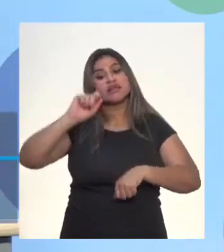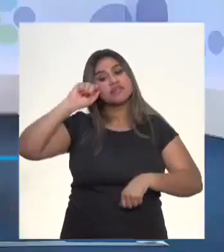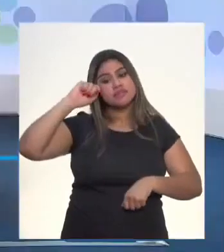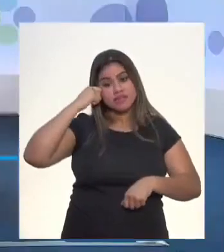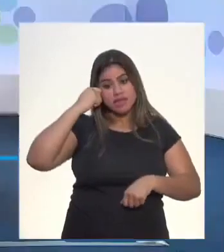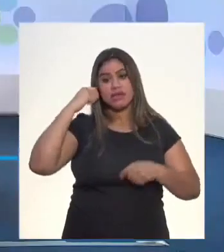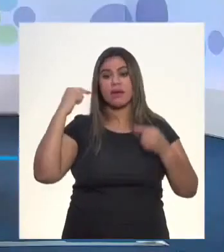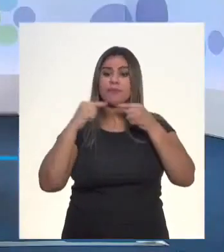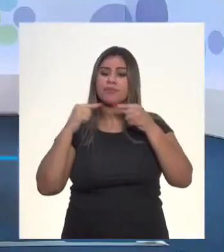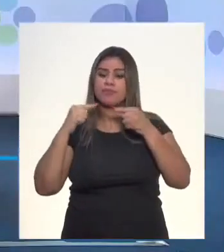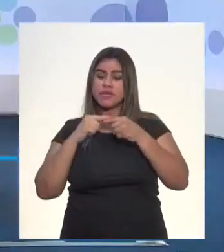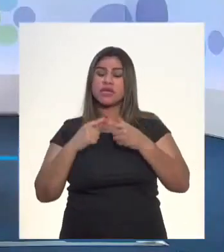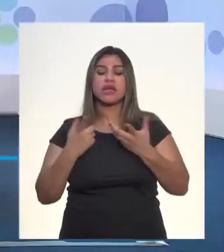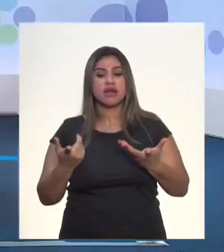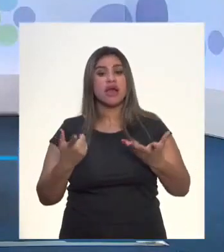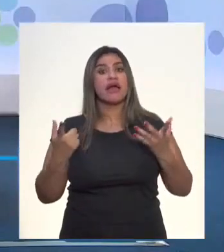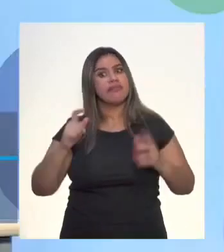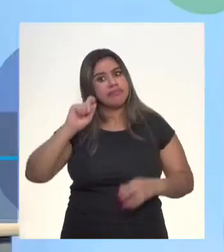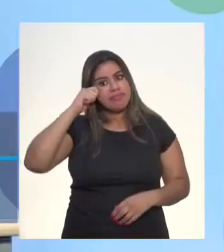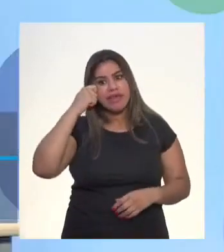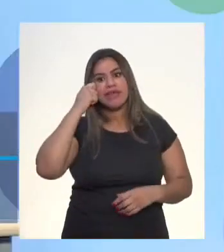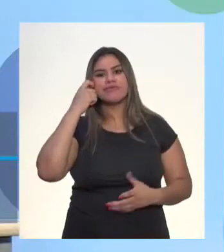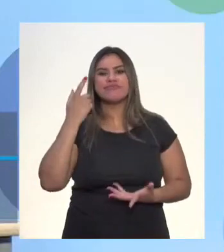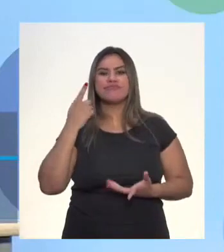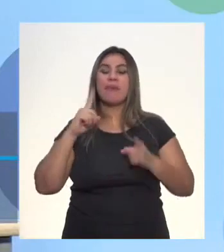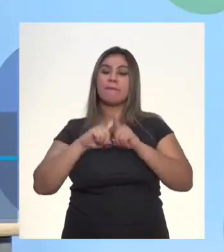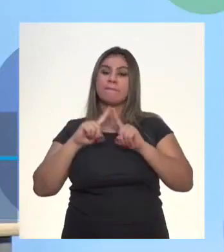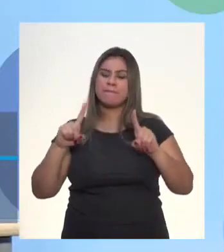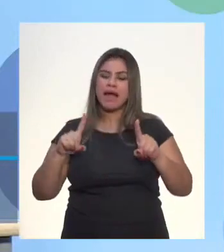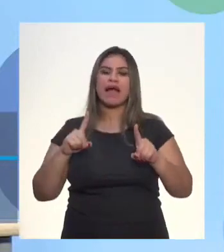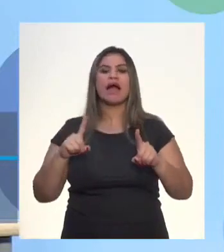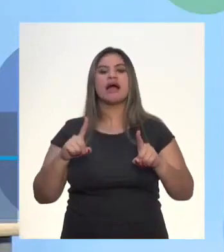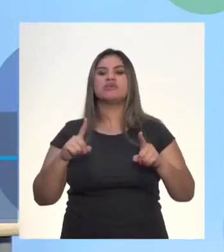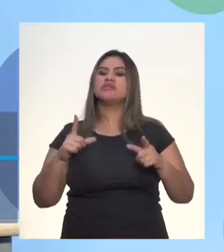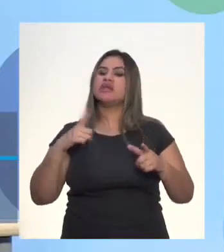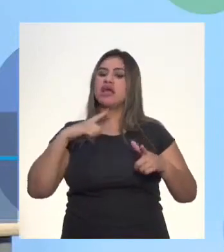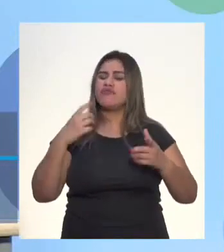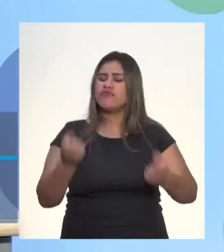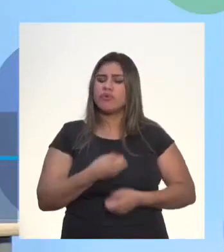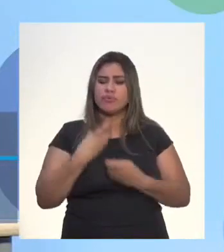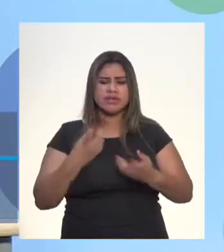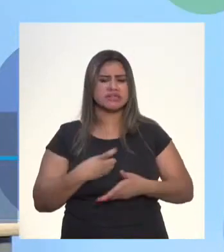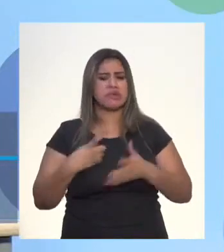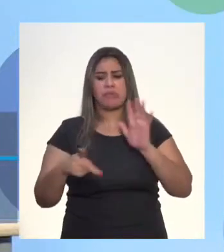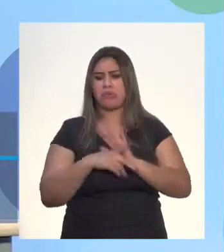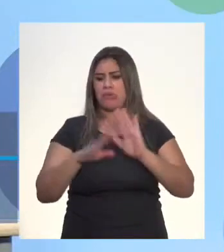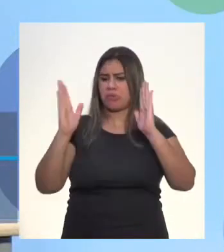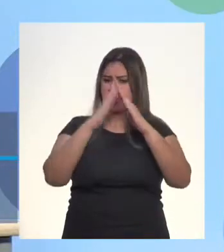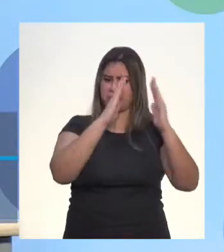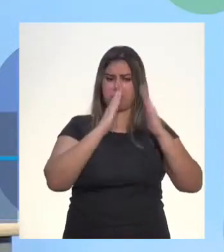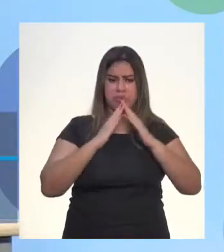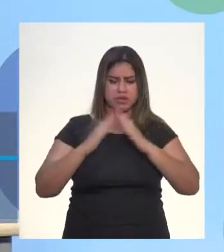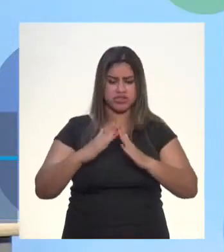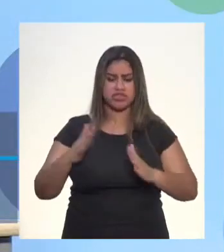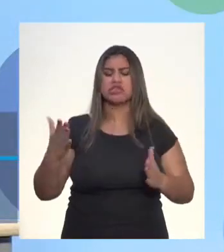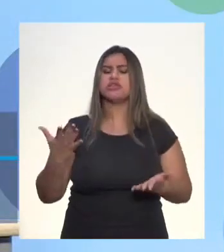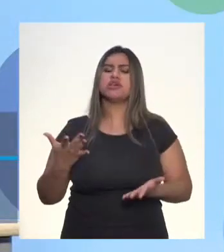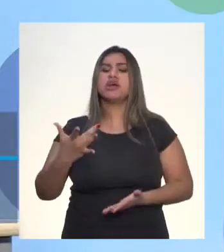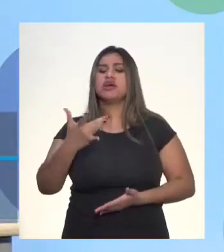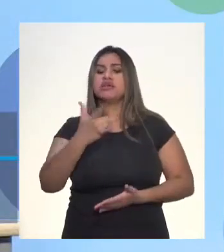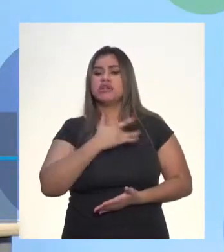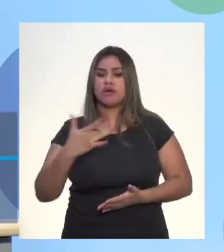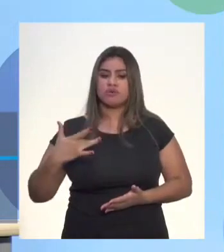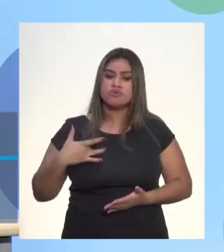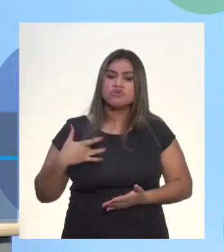do movimento negro. Mas também nós temos dados relacionados à moradia, à saúde, à educação, às diferentes